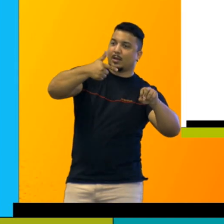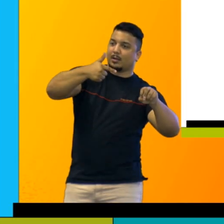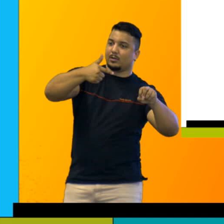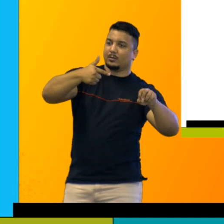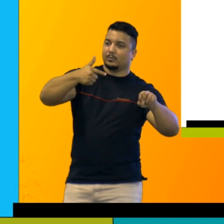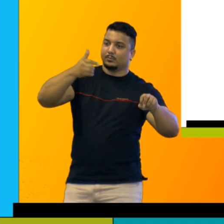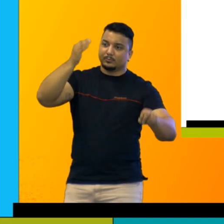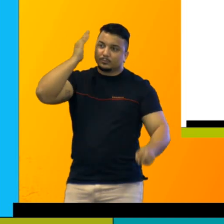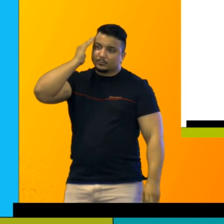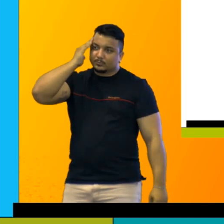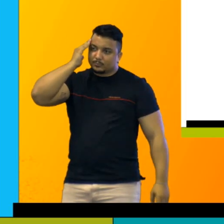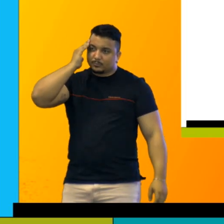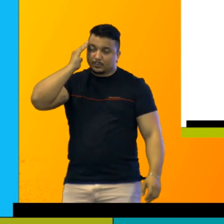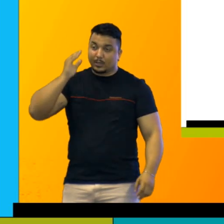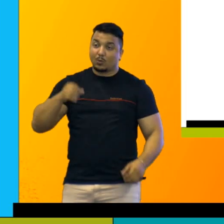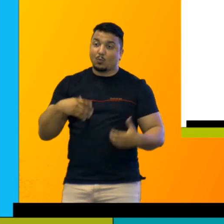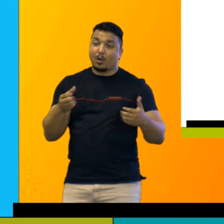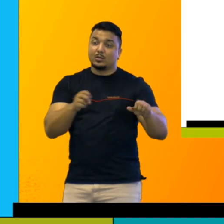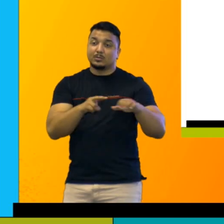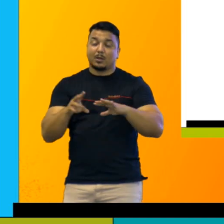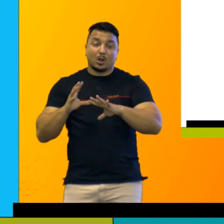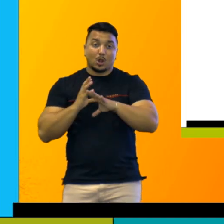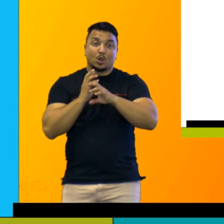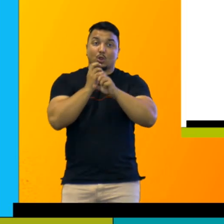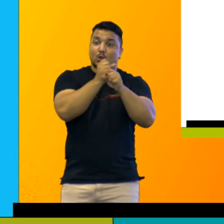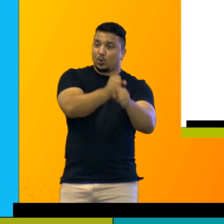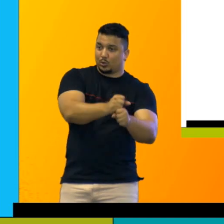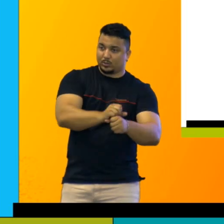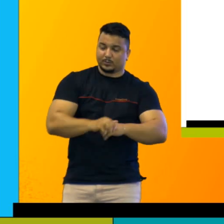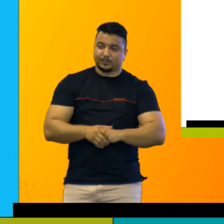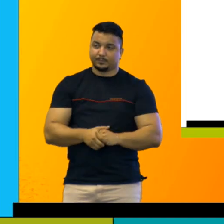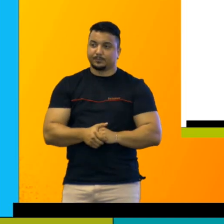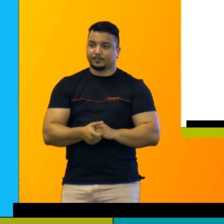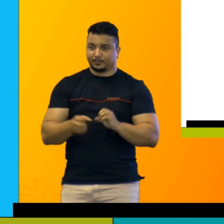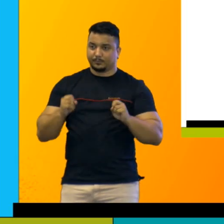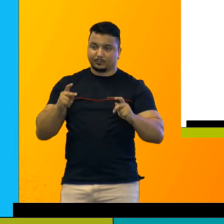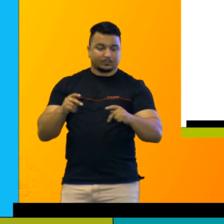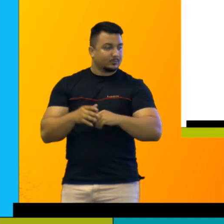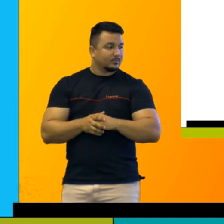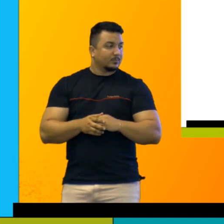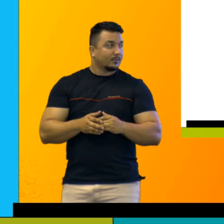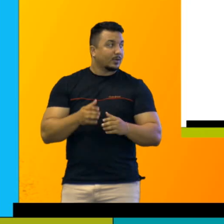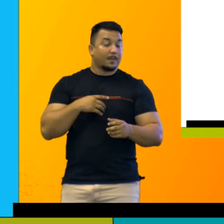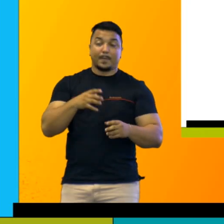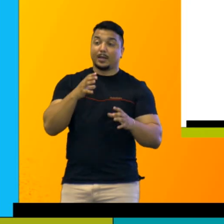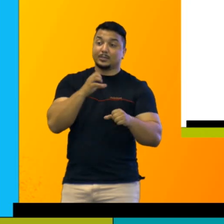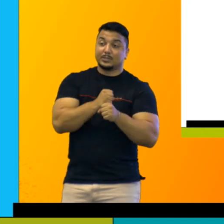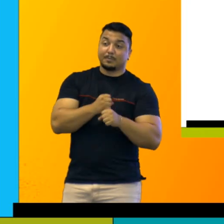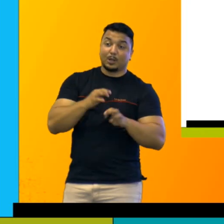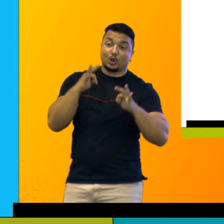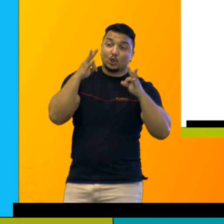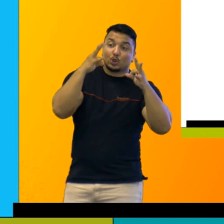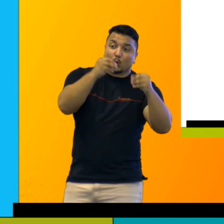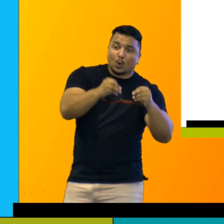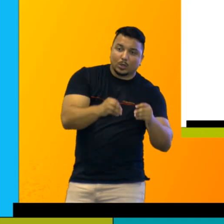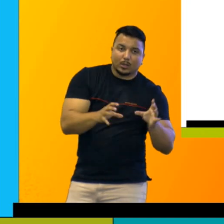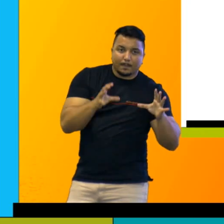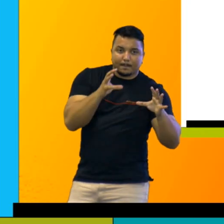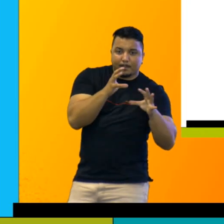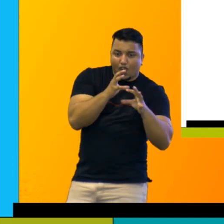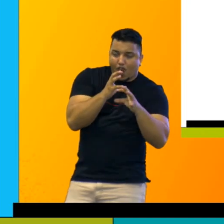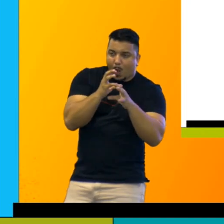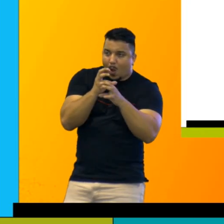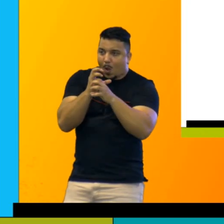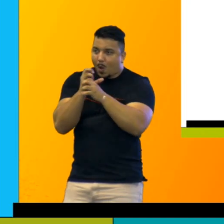semanas. Então é a média de todas as semanas. Beleza? Eu pego a média de todas as